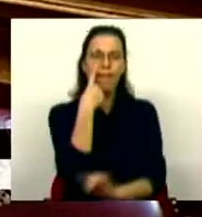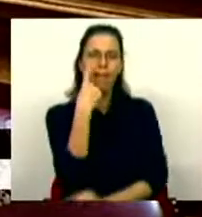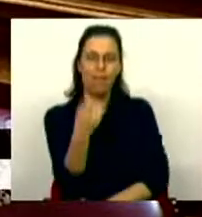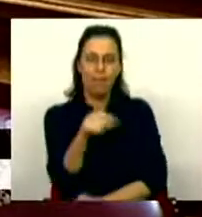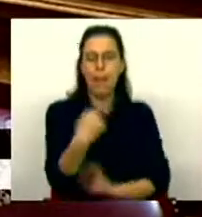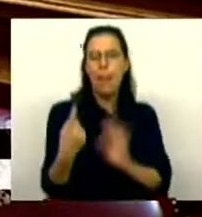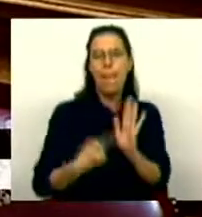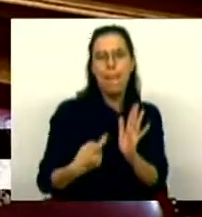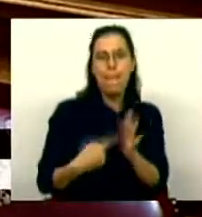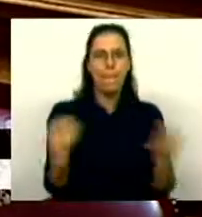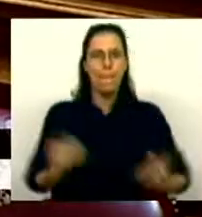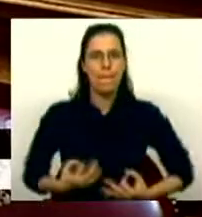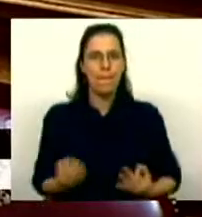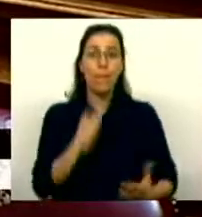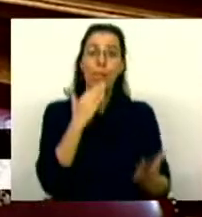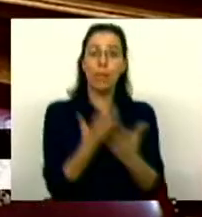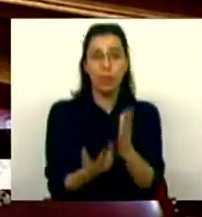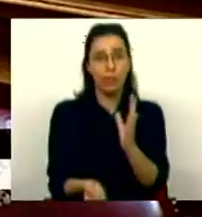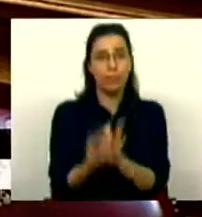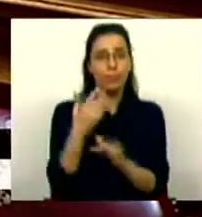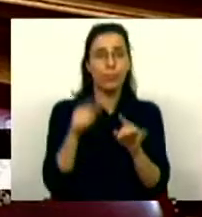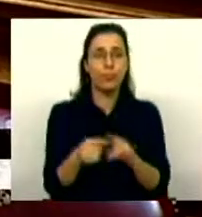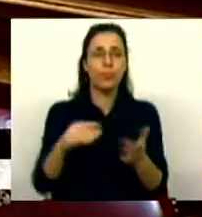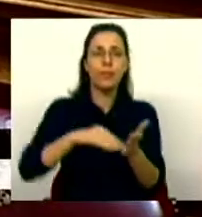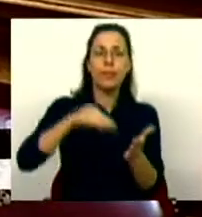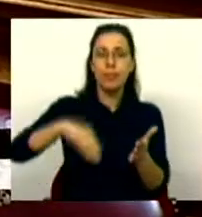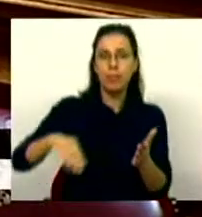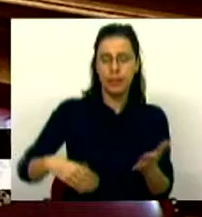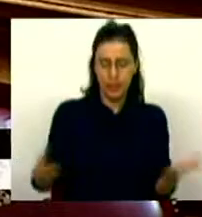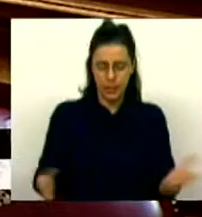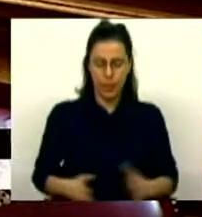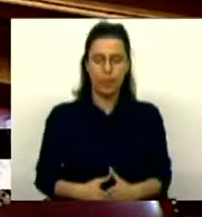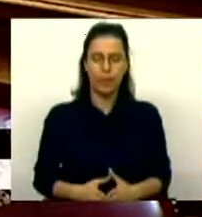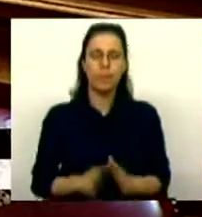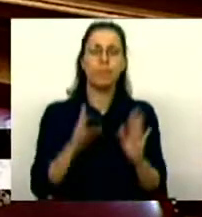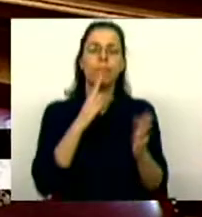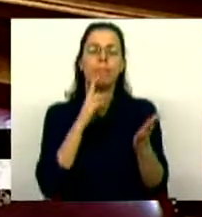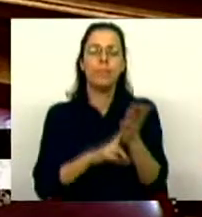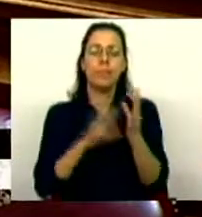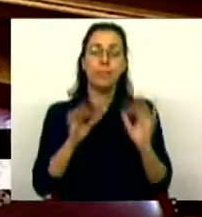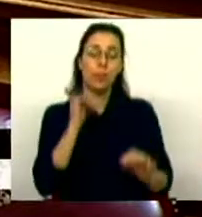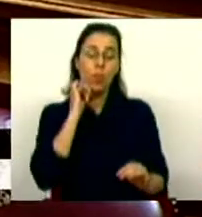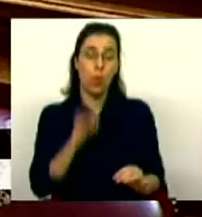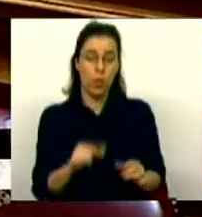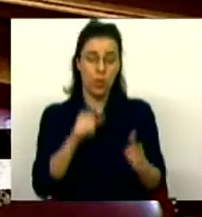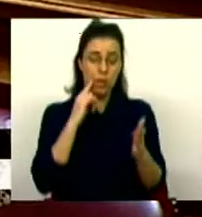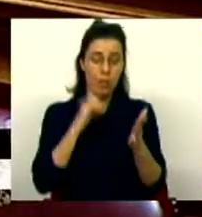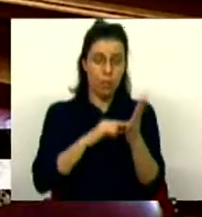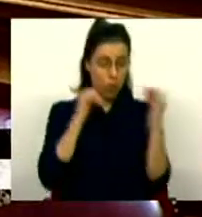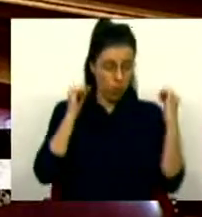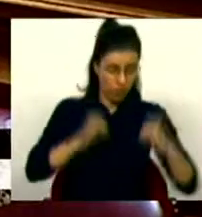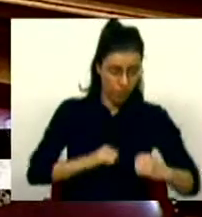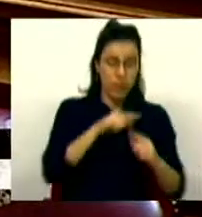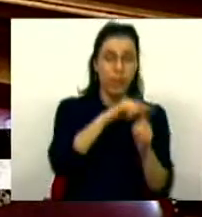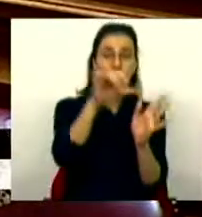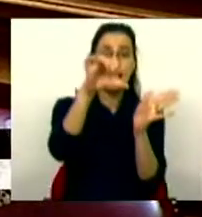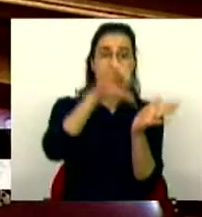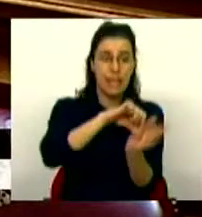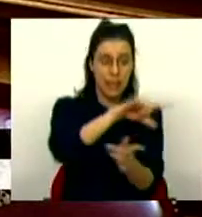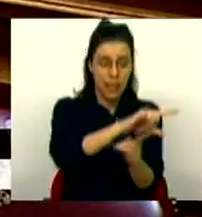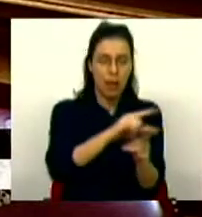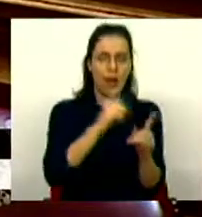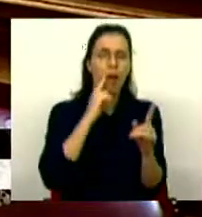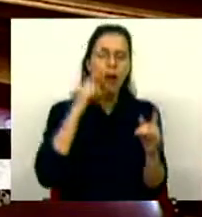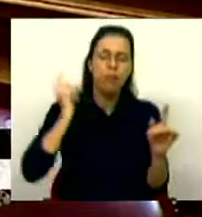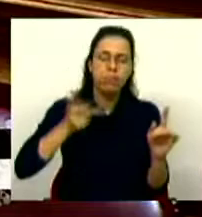esta necessidade que deu origem à petição. Na verdade, a concessão desta Convenção a este centro veio resolver um longo